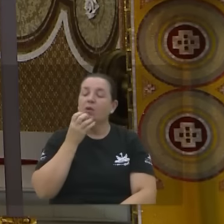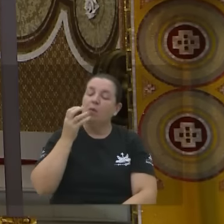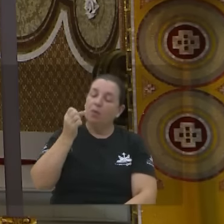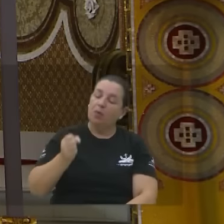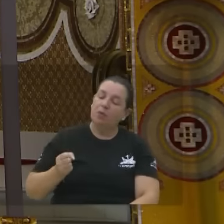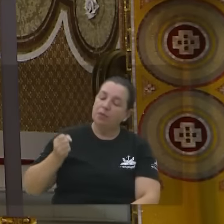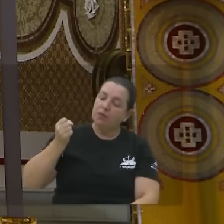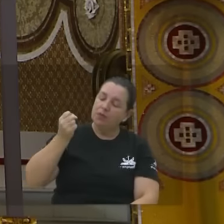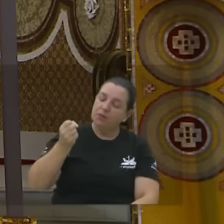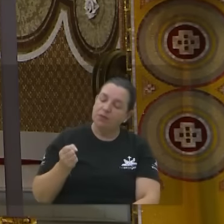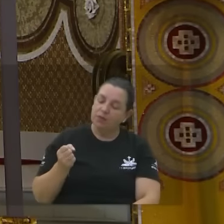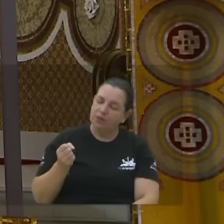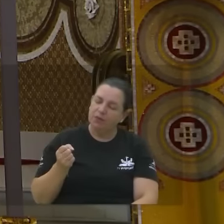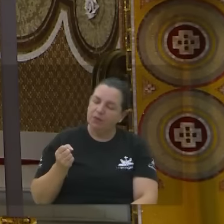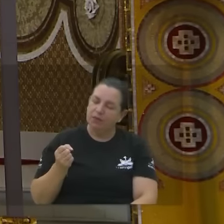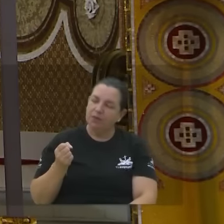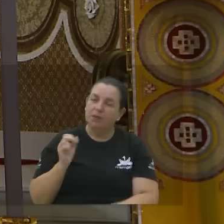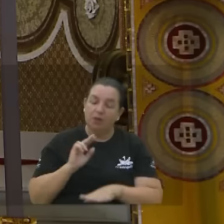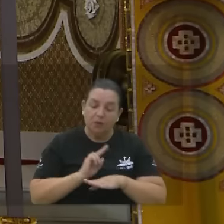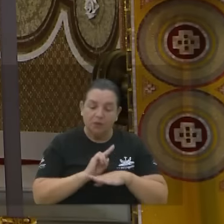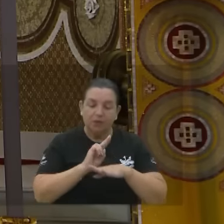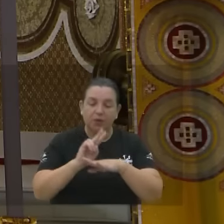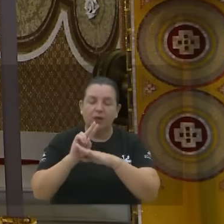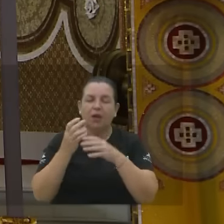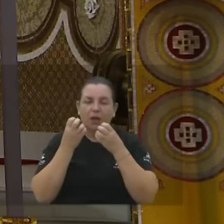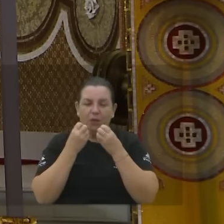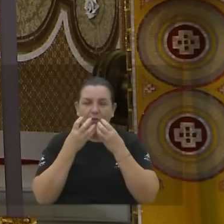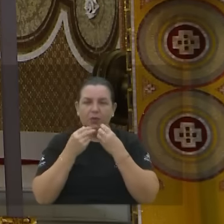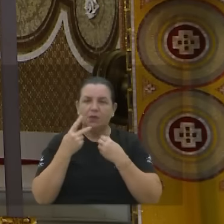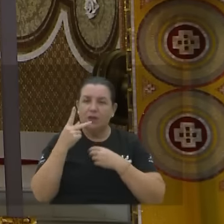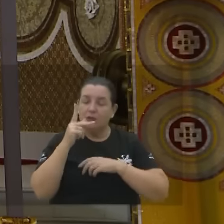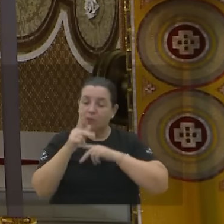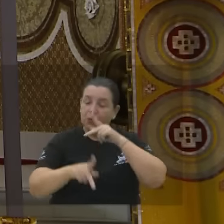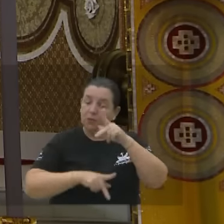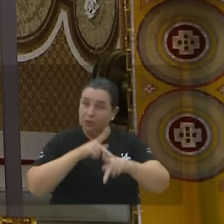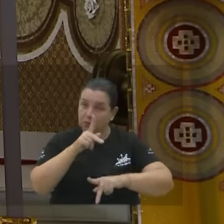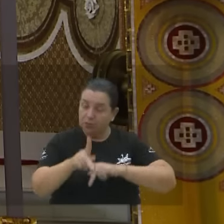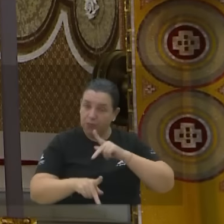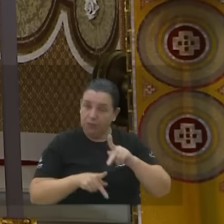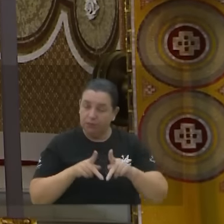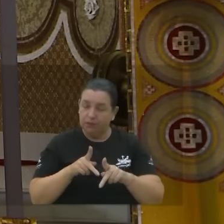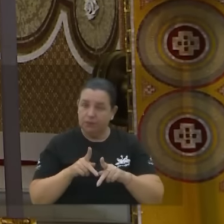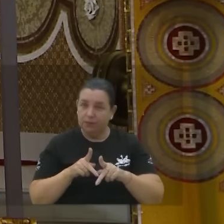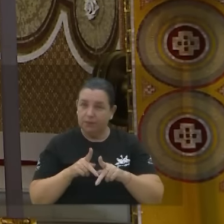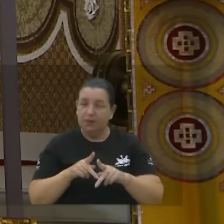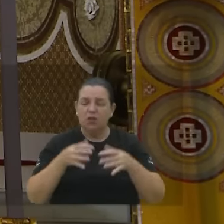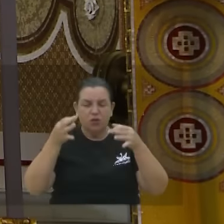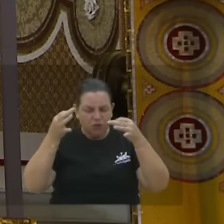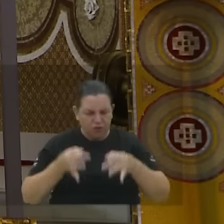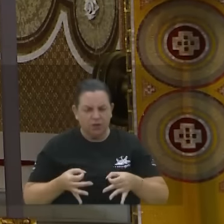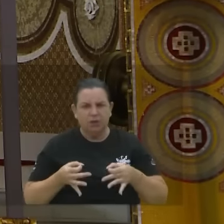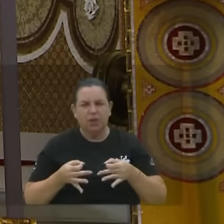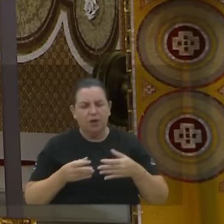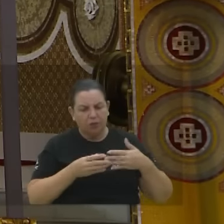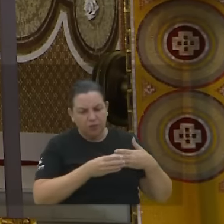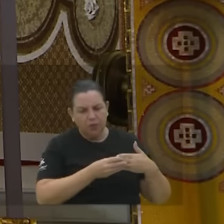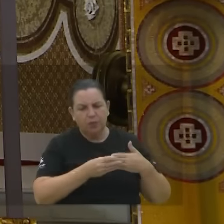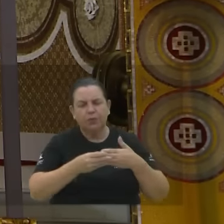Pastor, velai com benevolência pelo vosso rebanho e dignai-vos